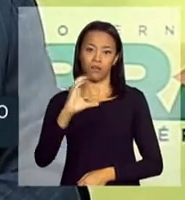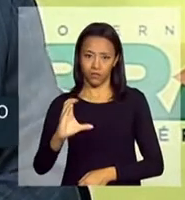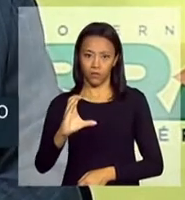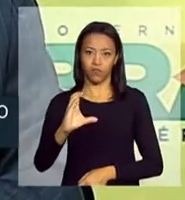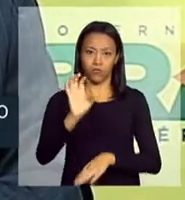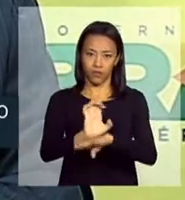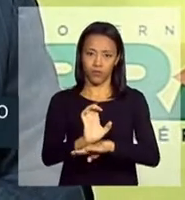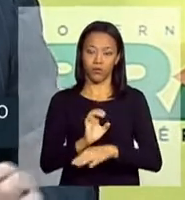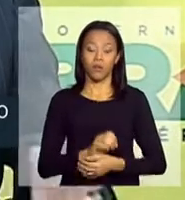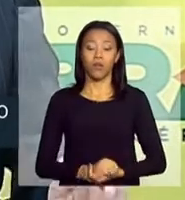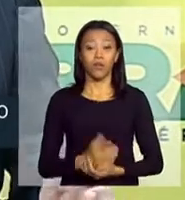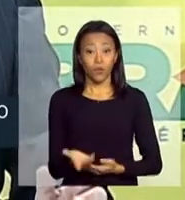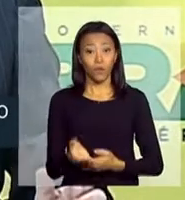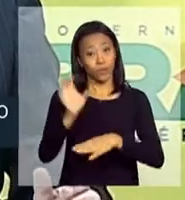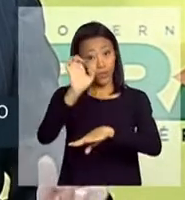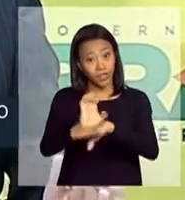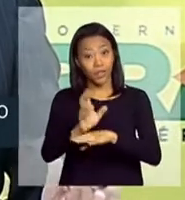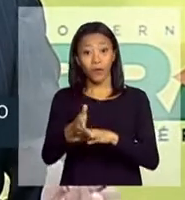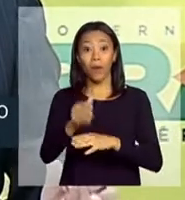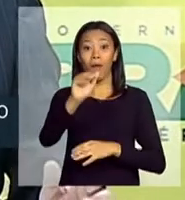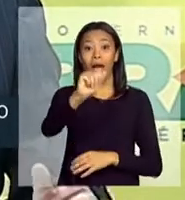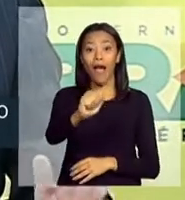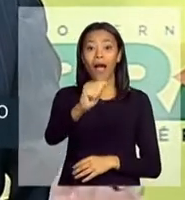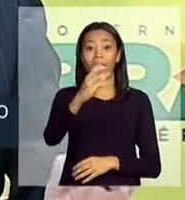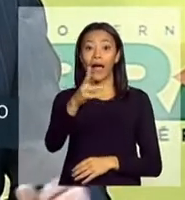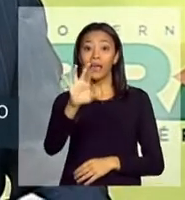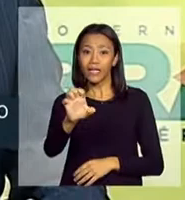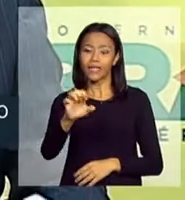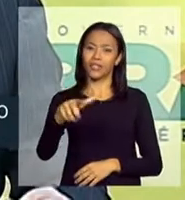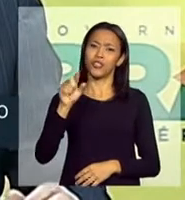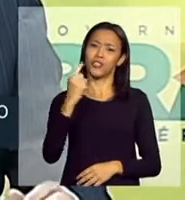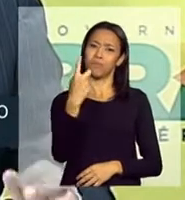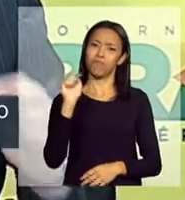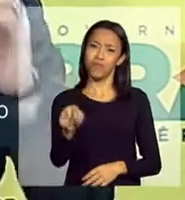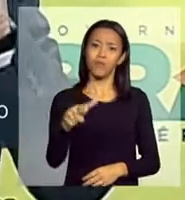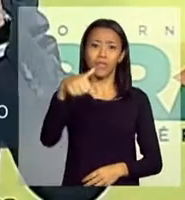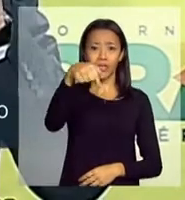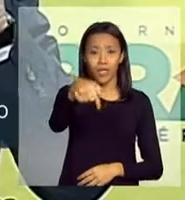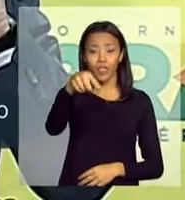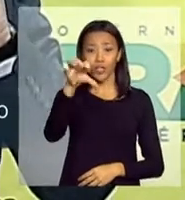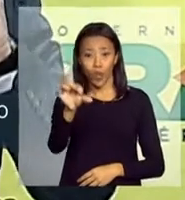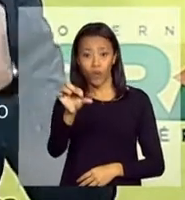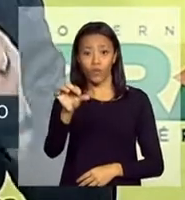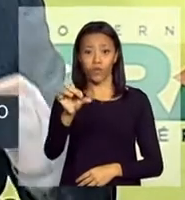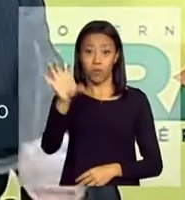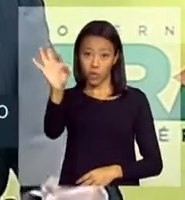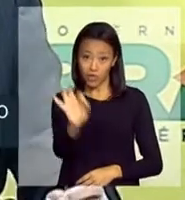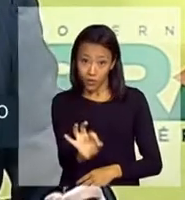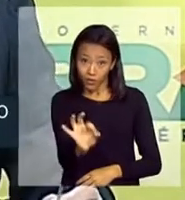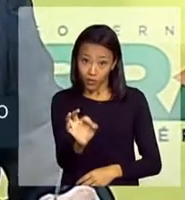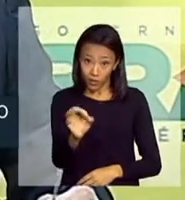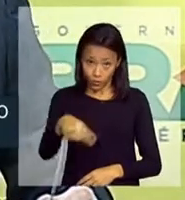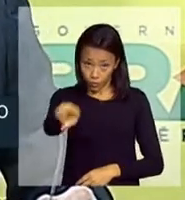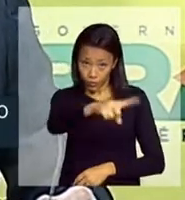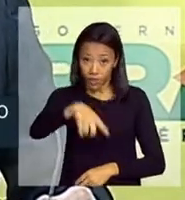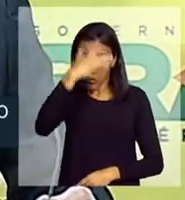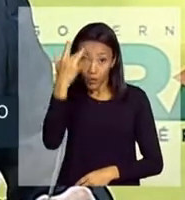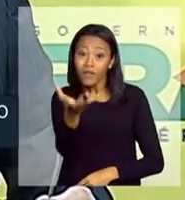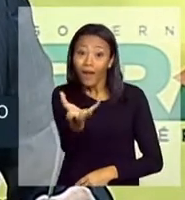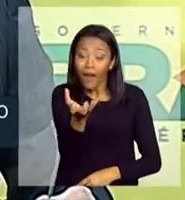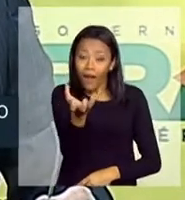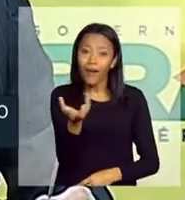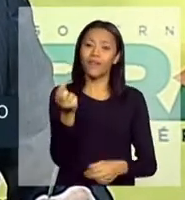que no estado como aqui de cada mil habitantes 79,6 por centro querem refazer